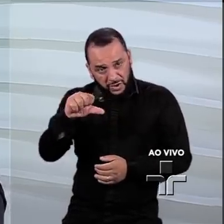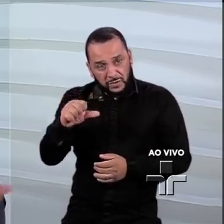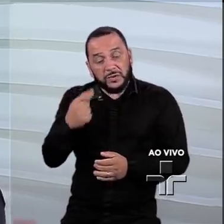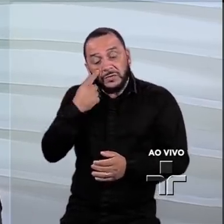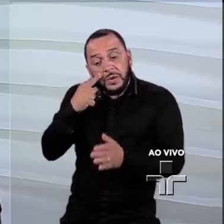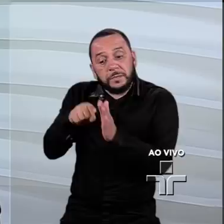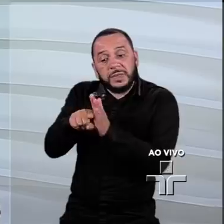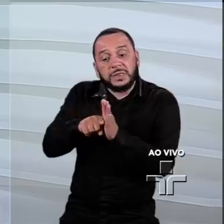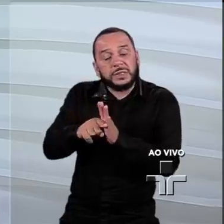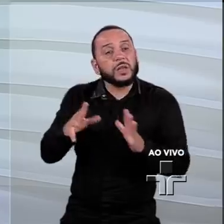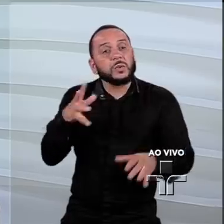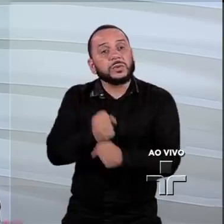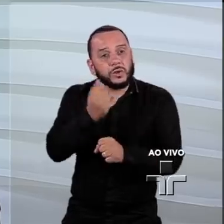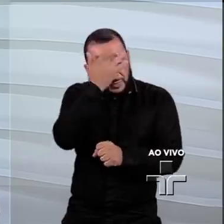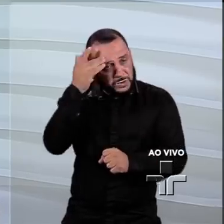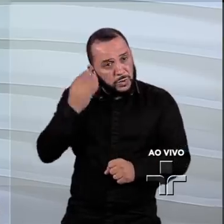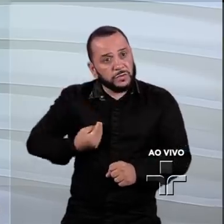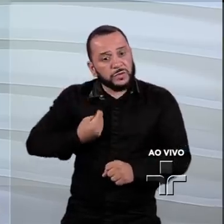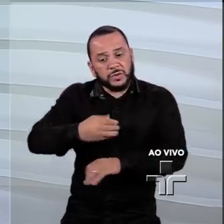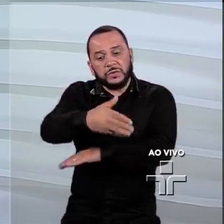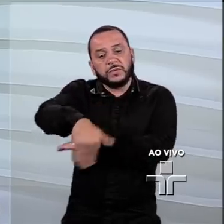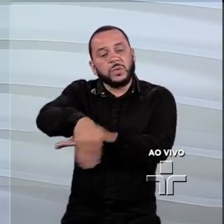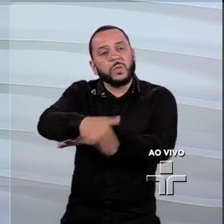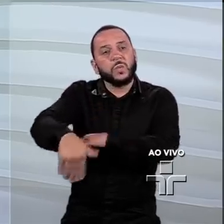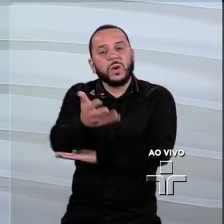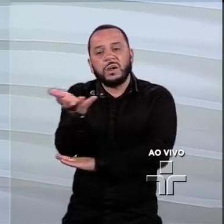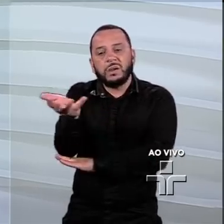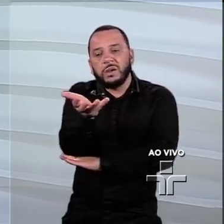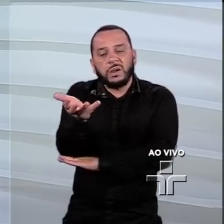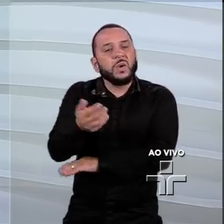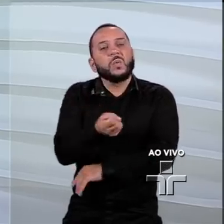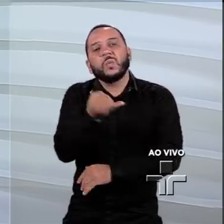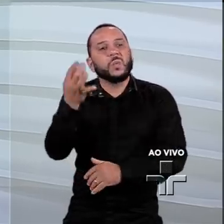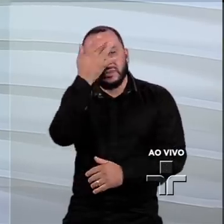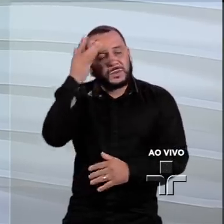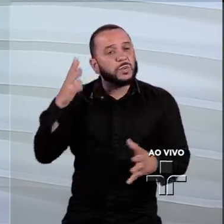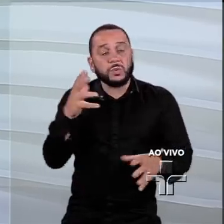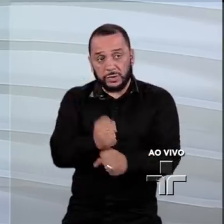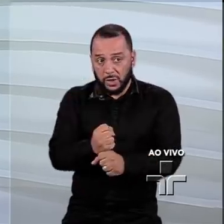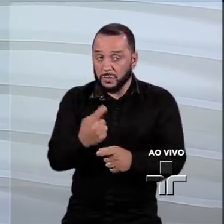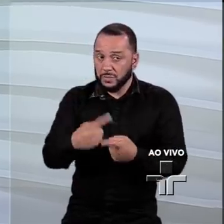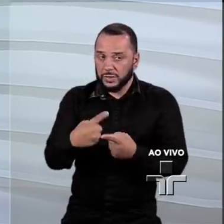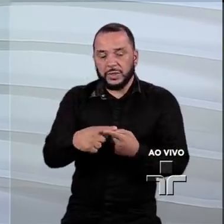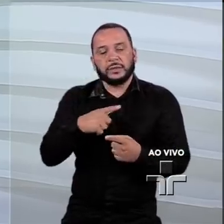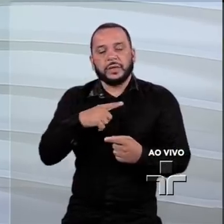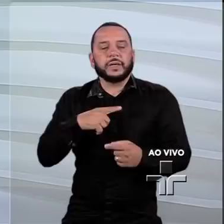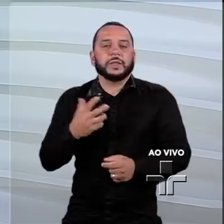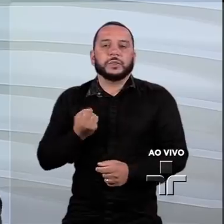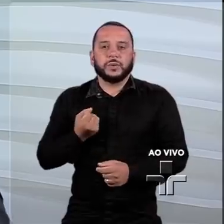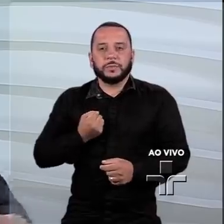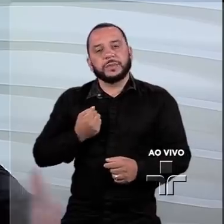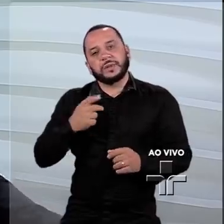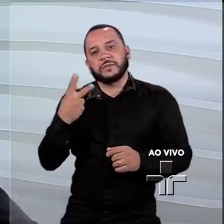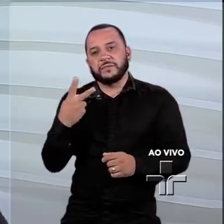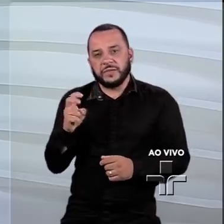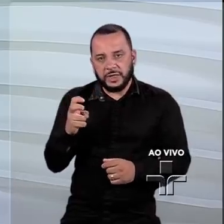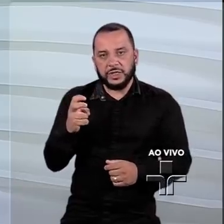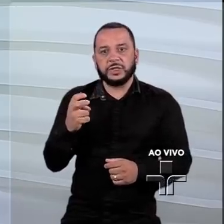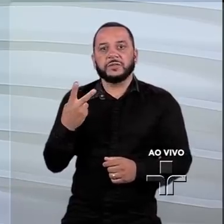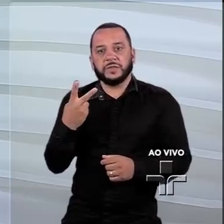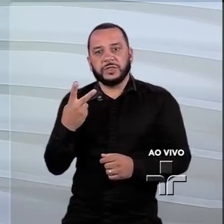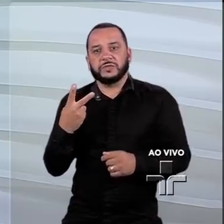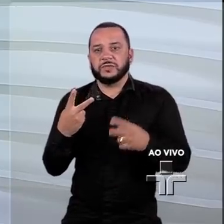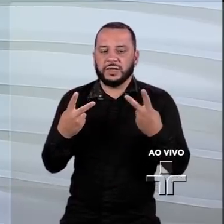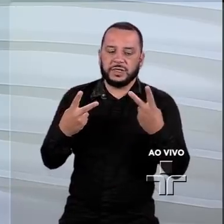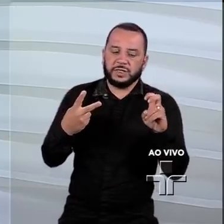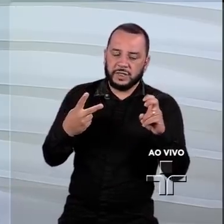para a gente ter uma noção mais próxima de quantas pessoas nós estamos lidando. O porque os números hoje variam de 20, 25, 30 mil